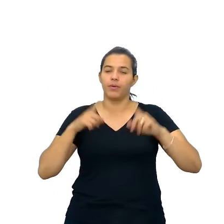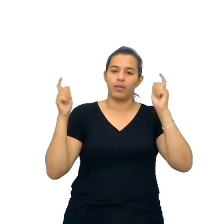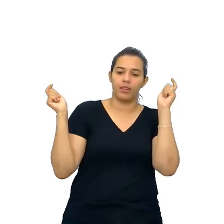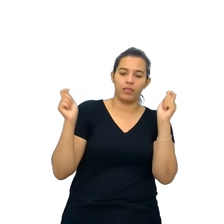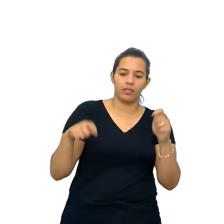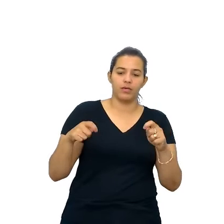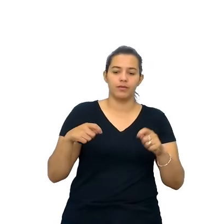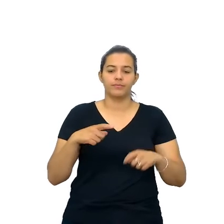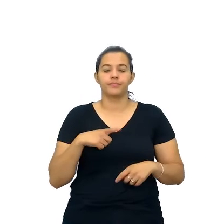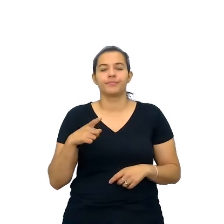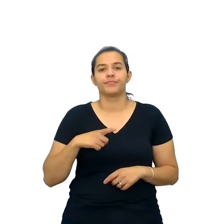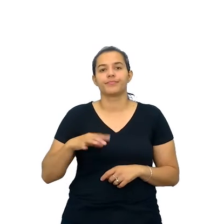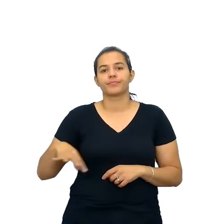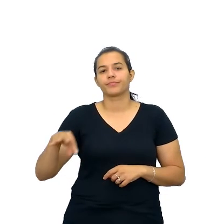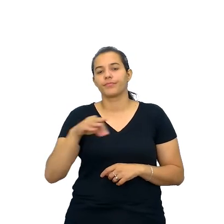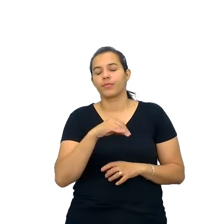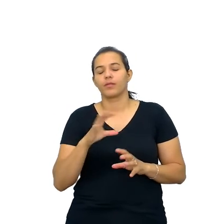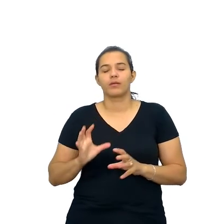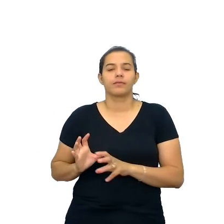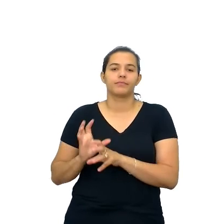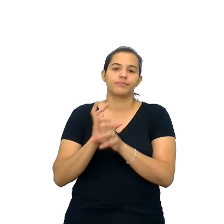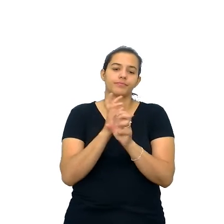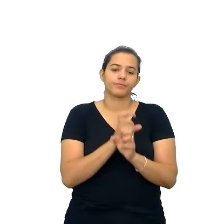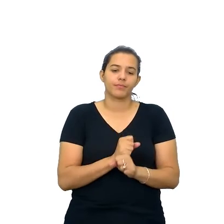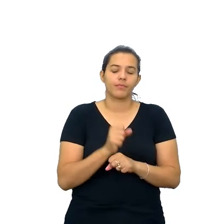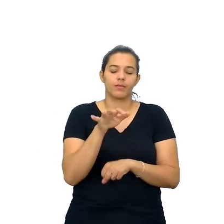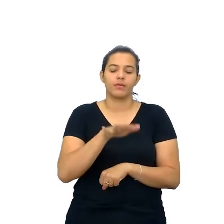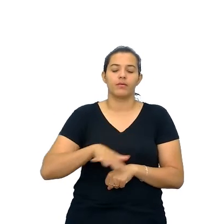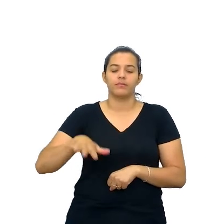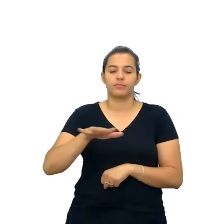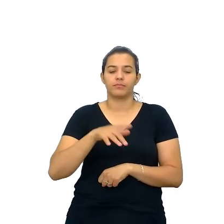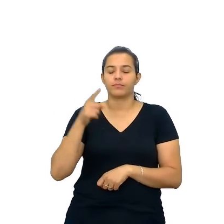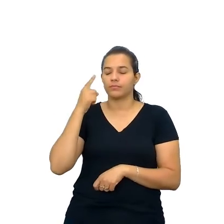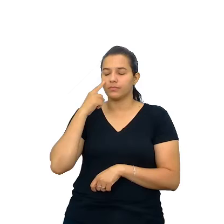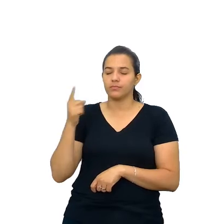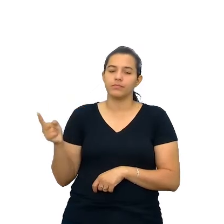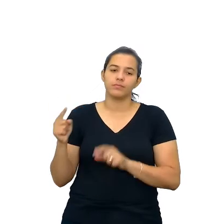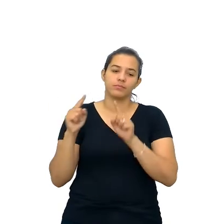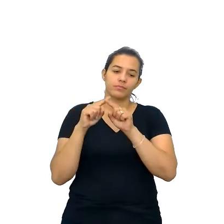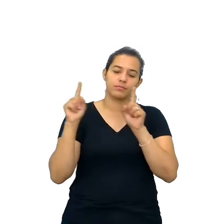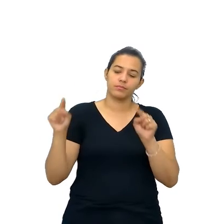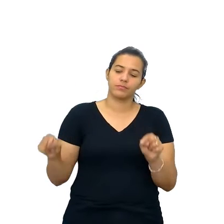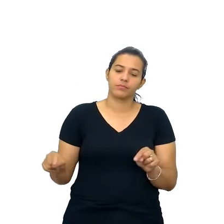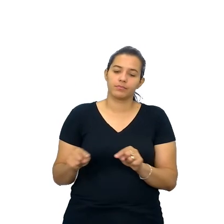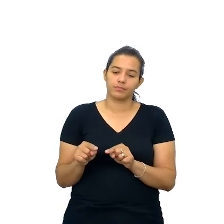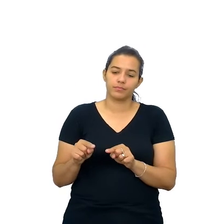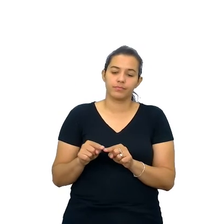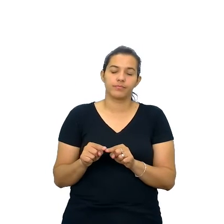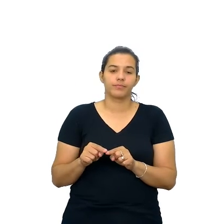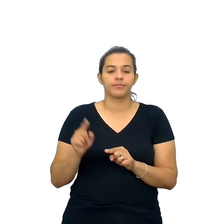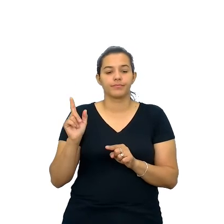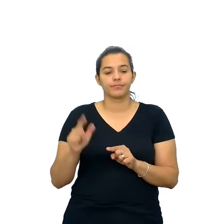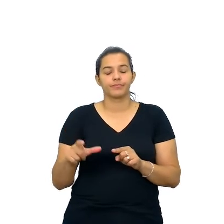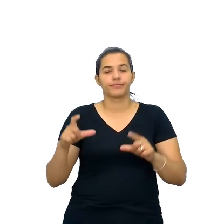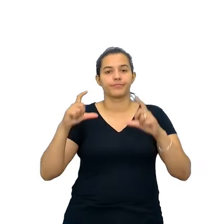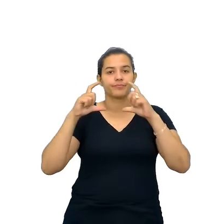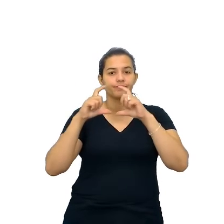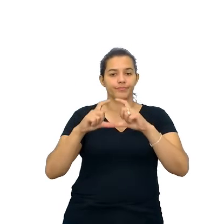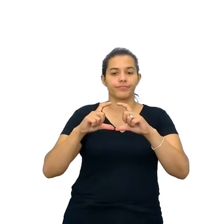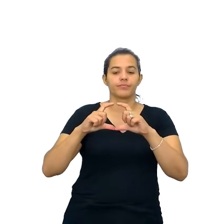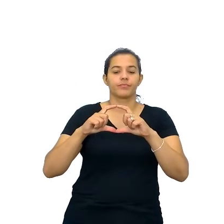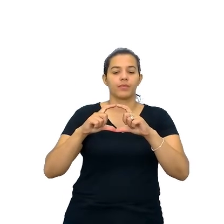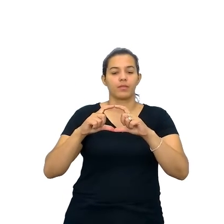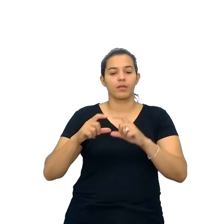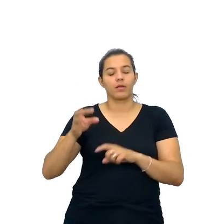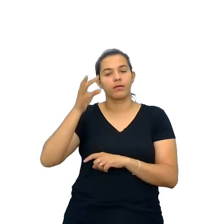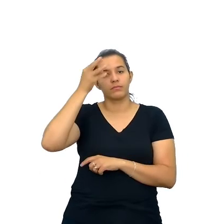se calcule, né, a região da área branca, né? Então a gente já tem a imagem mental formada, né?